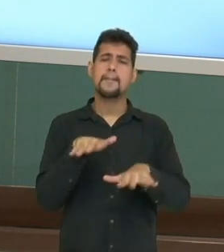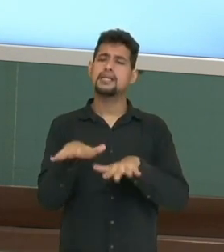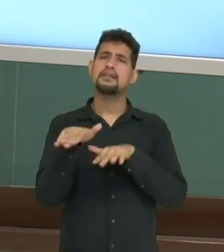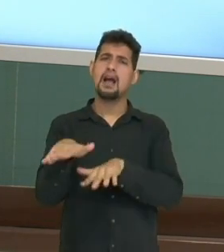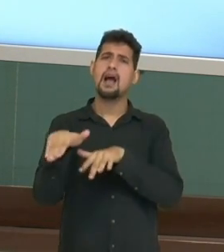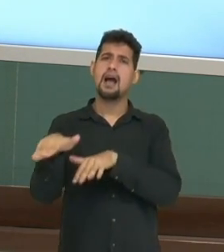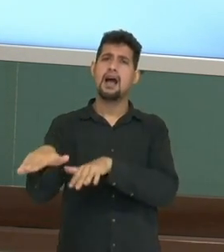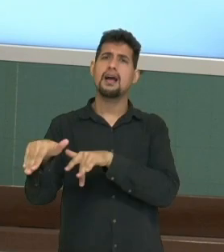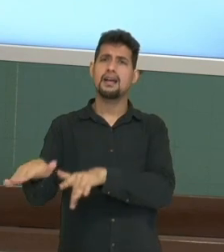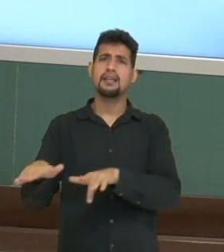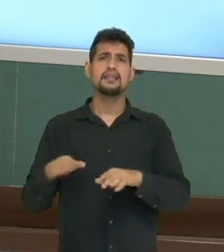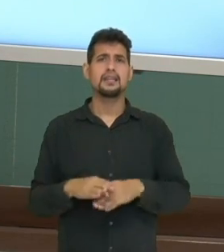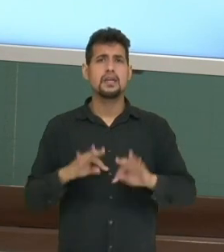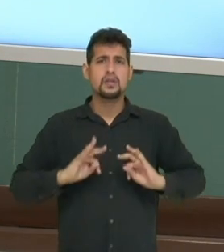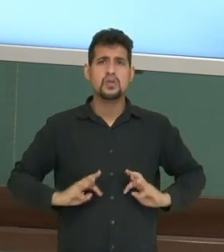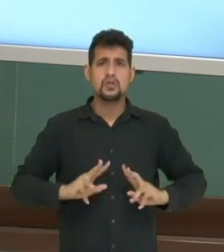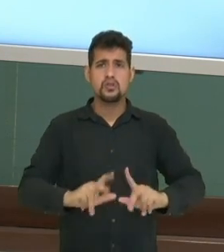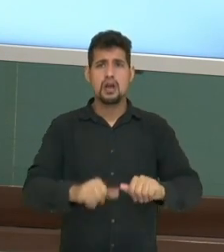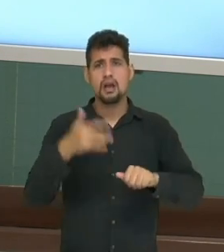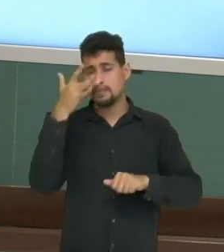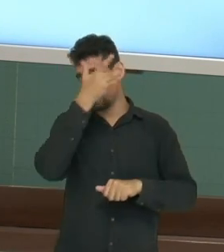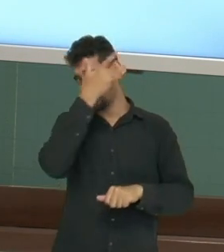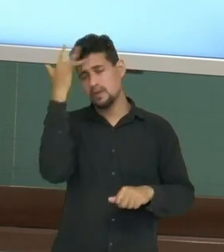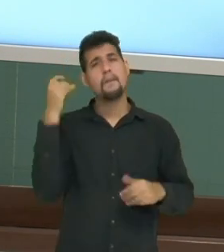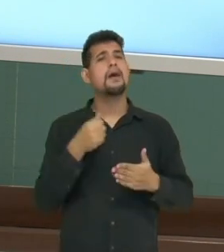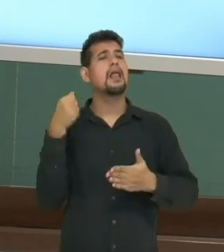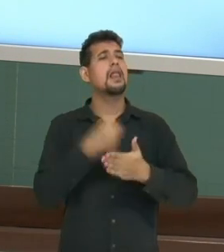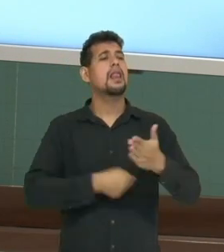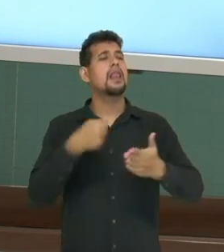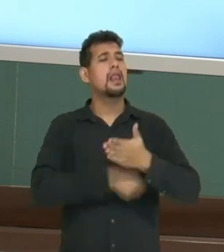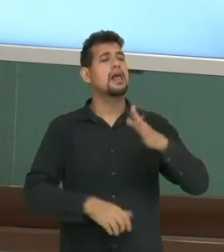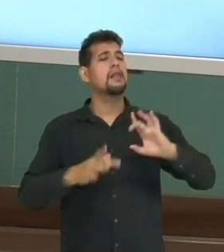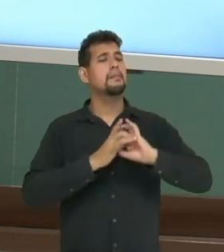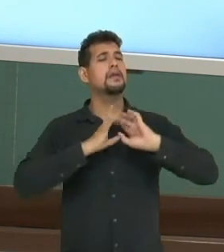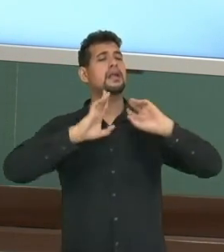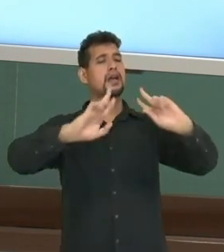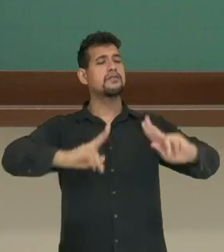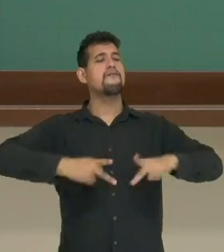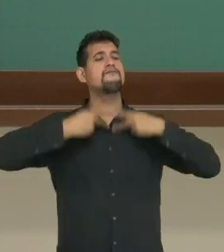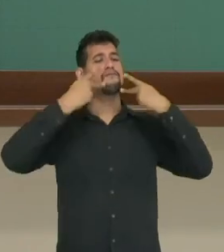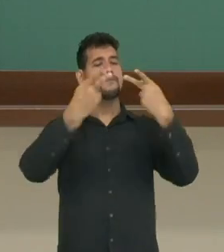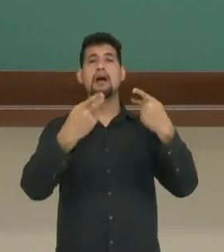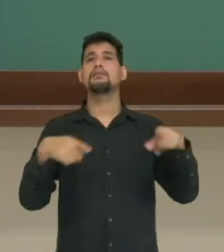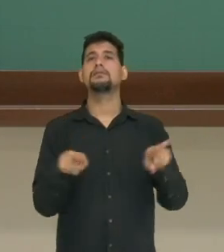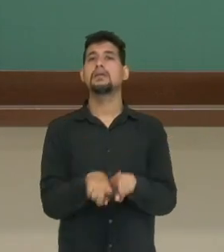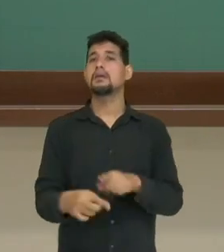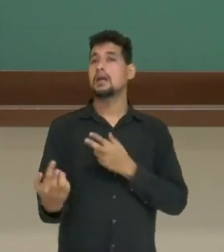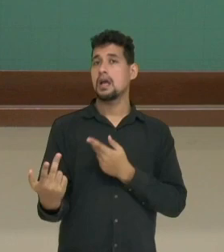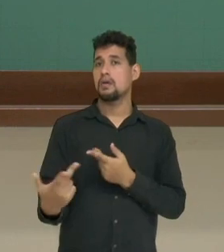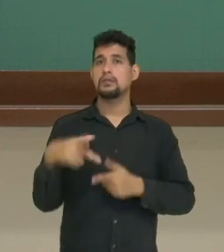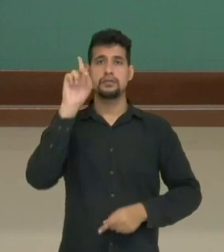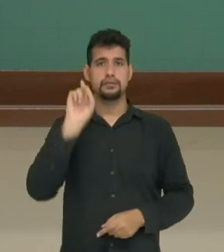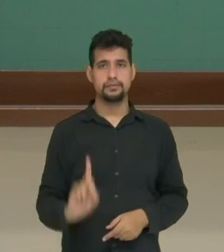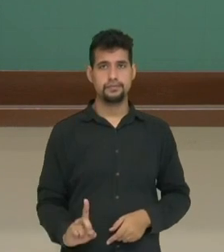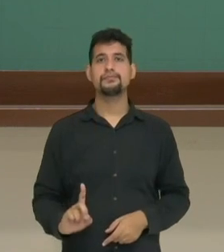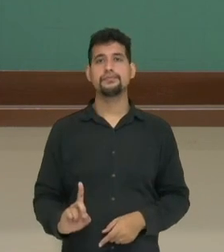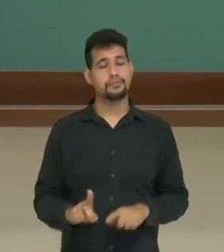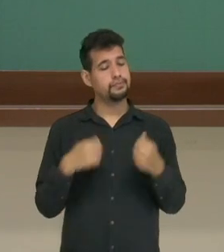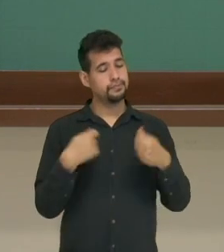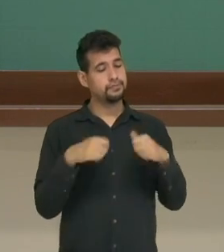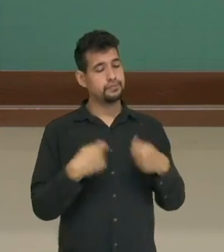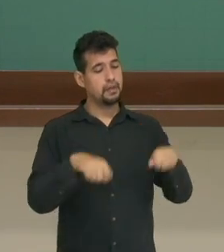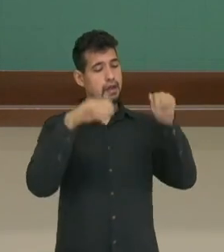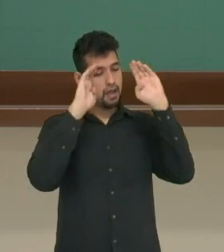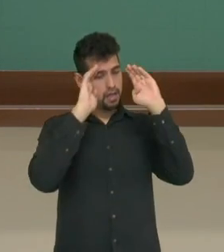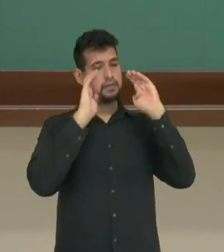enfim, mobilizaram pessoas para defender a liberdade de expressão e a igualdade de direitos, o respeito aos